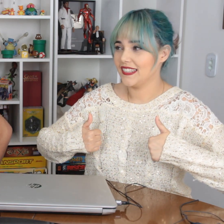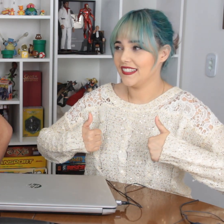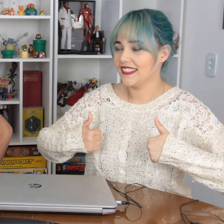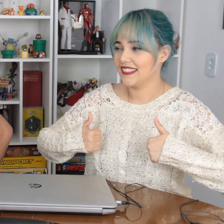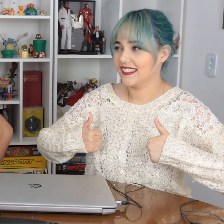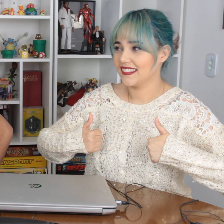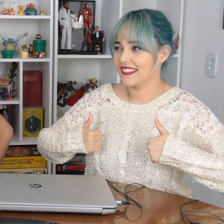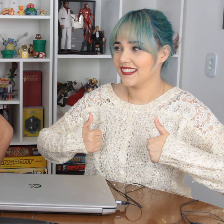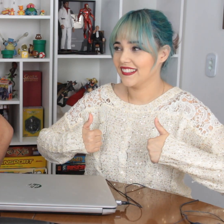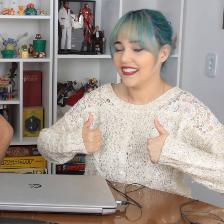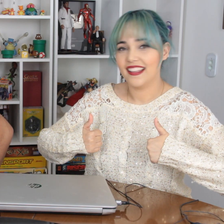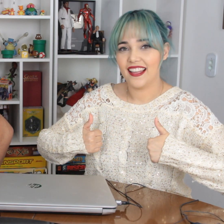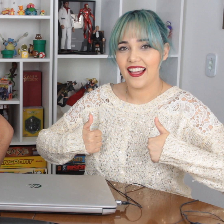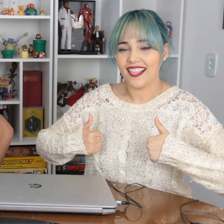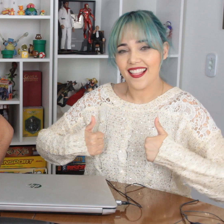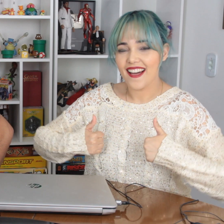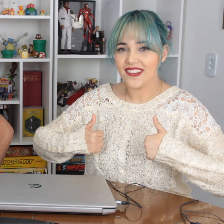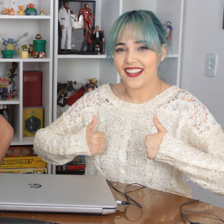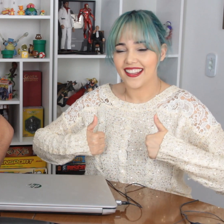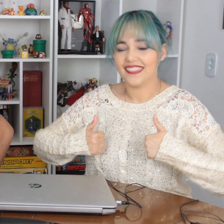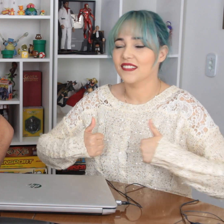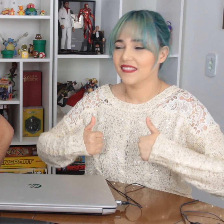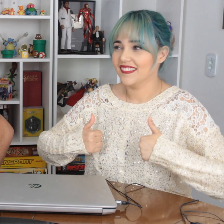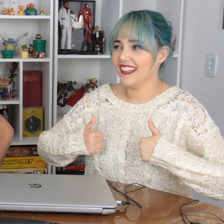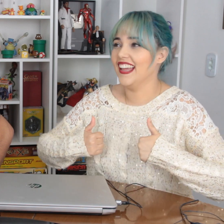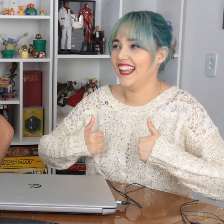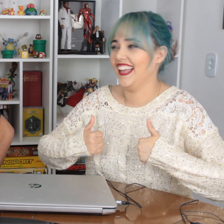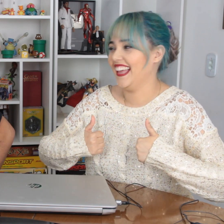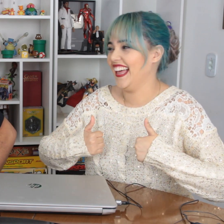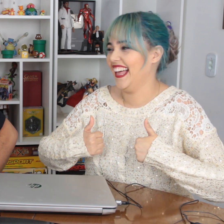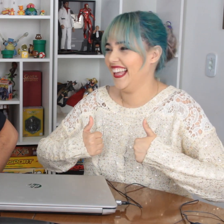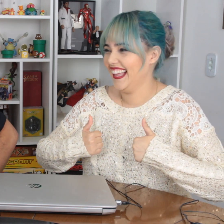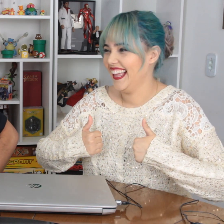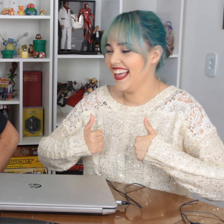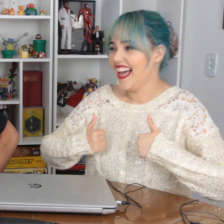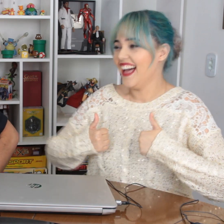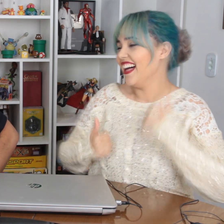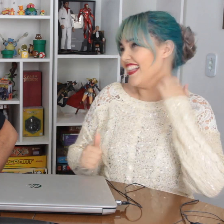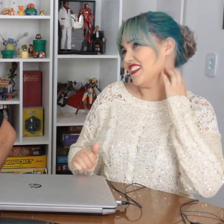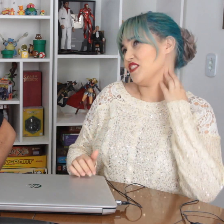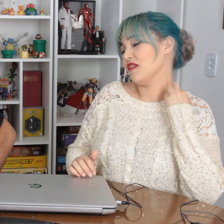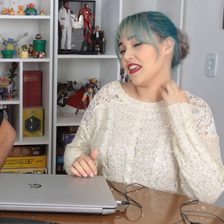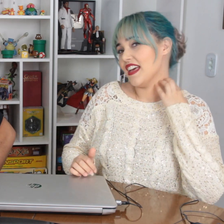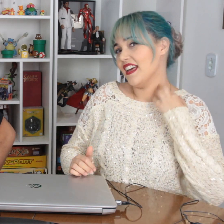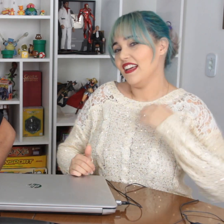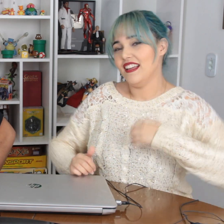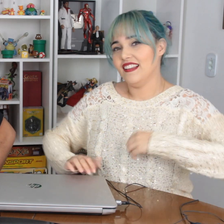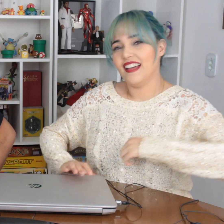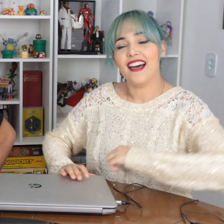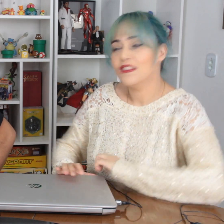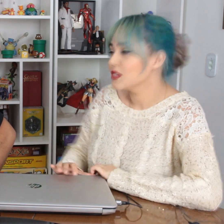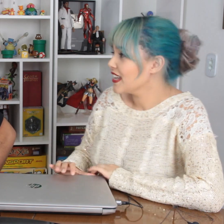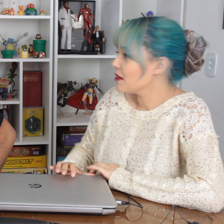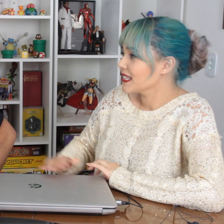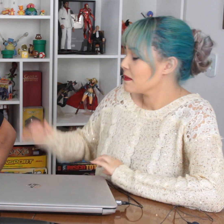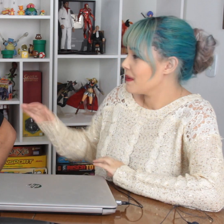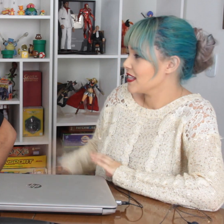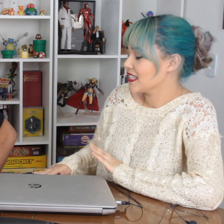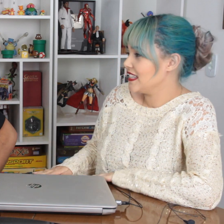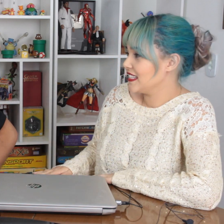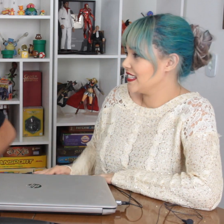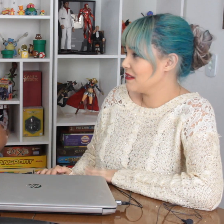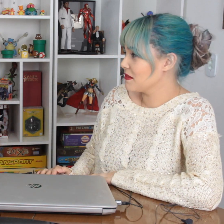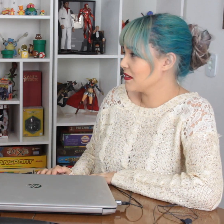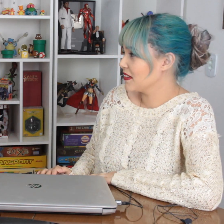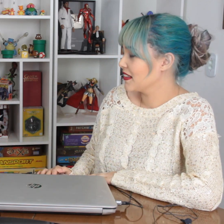meu seria... La Laura! Não. La Laura! Já mudou o nome. Deixa eu ver. Ah, não sei, como é que você